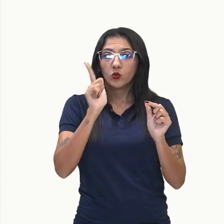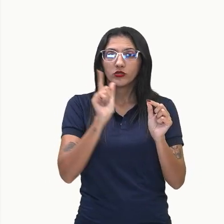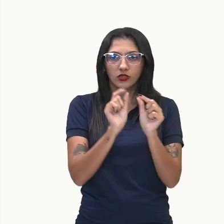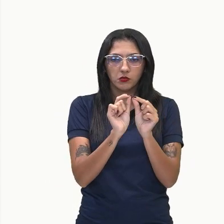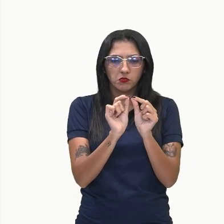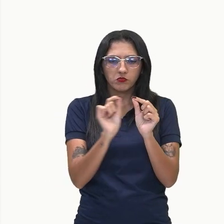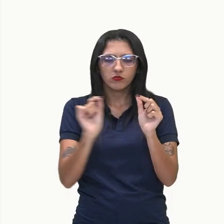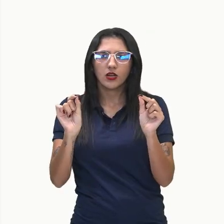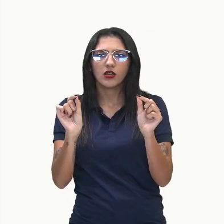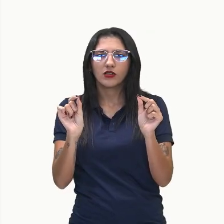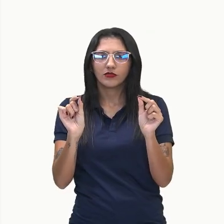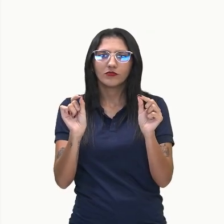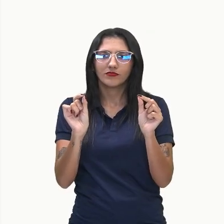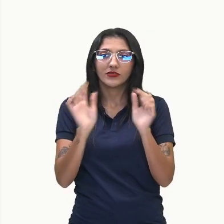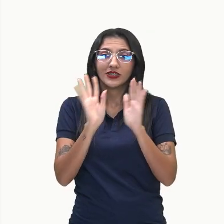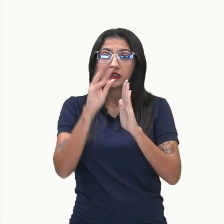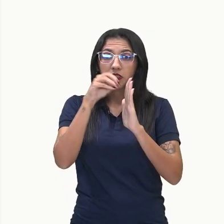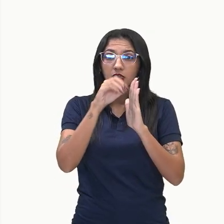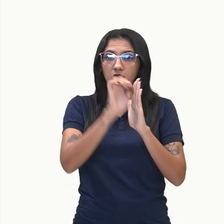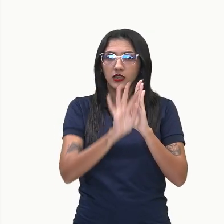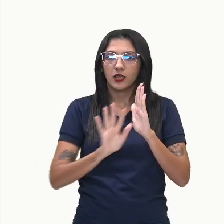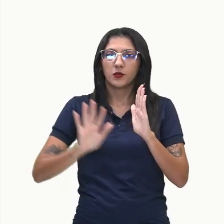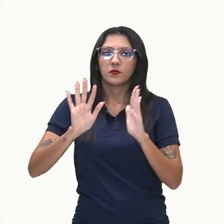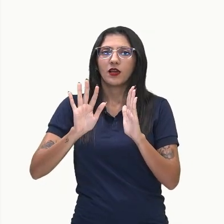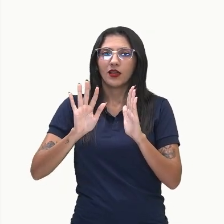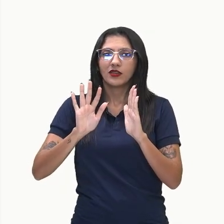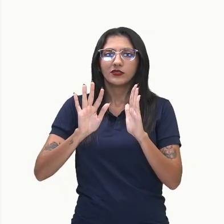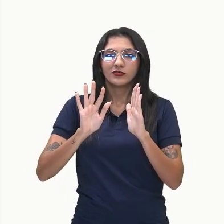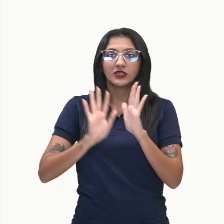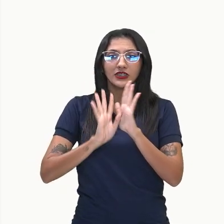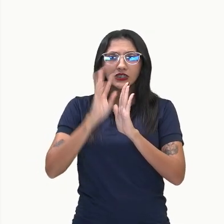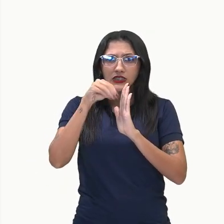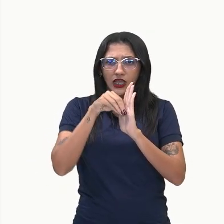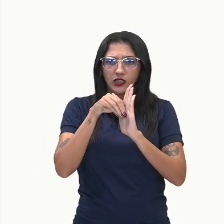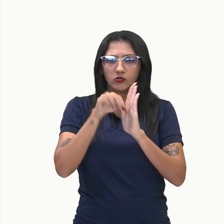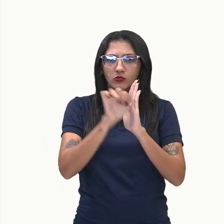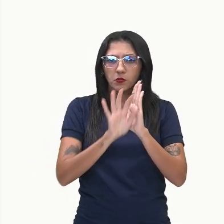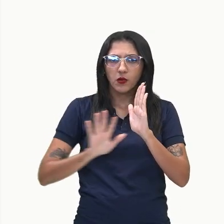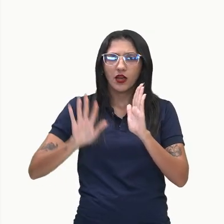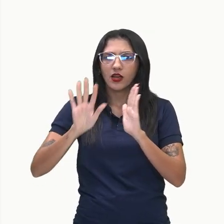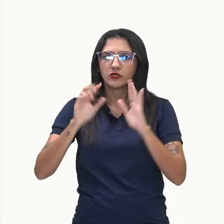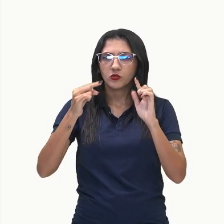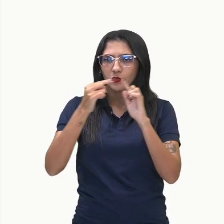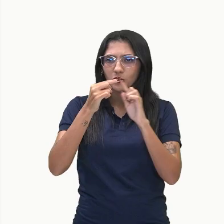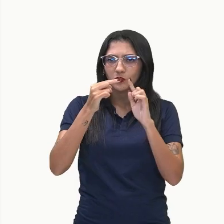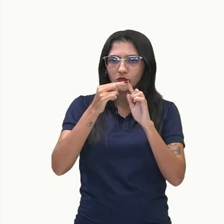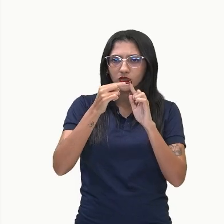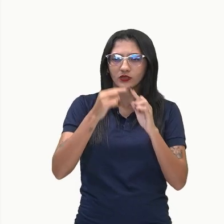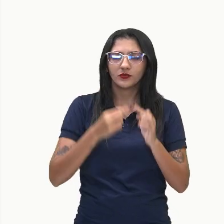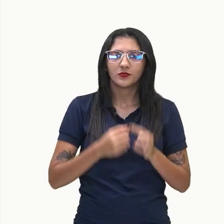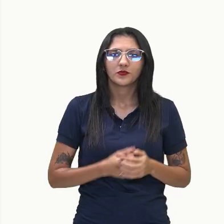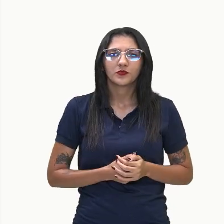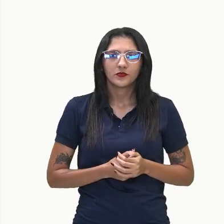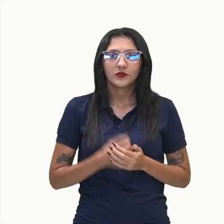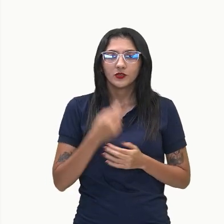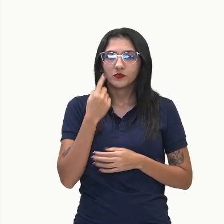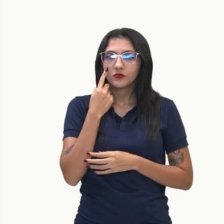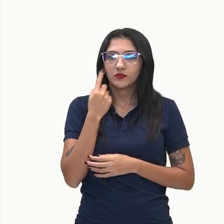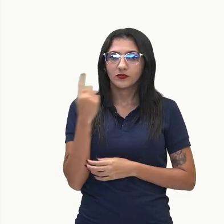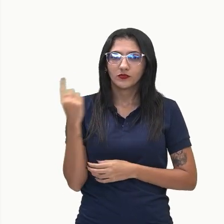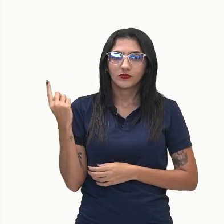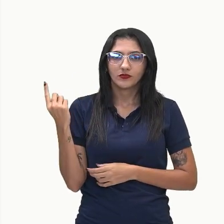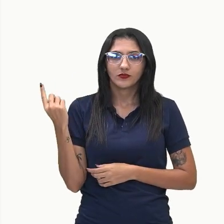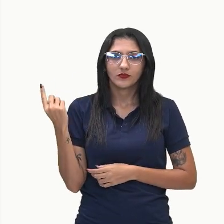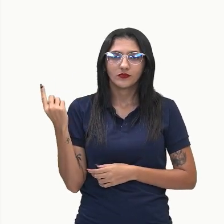reta. E se todos esses pontos estão dentro dessa reta, ó. Então, eu estou traçando aqui 2 pontos do polígono,